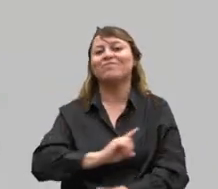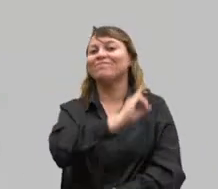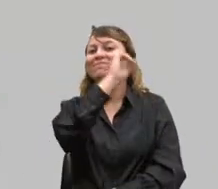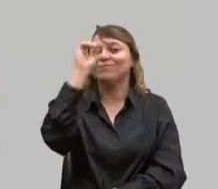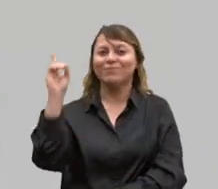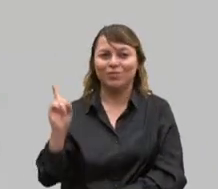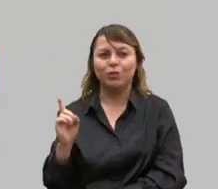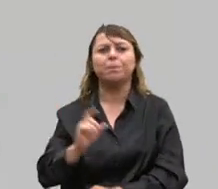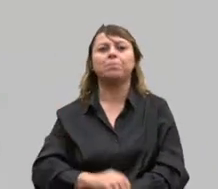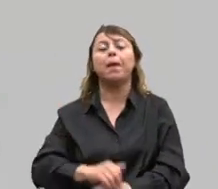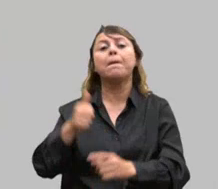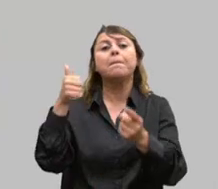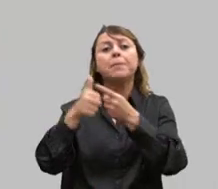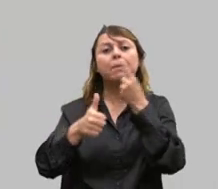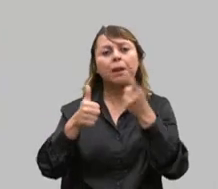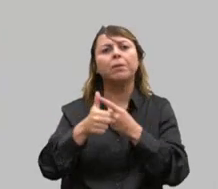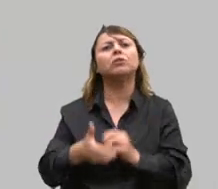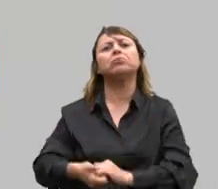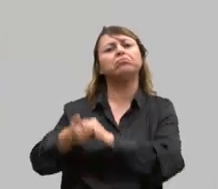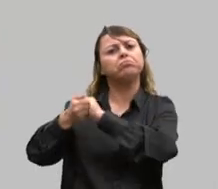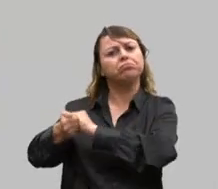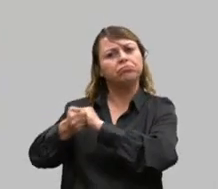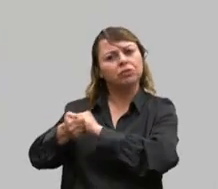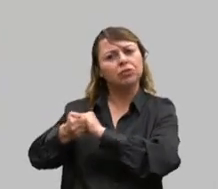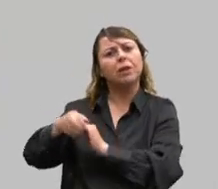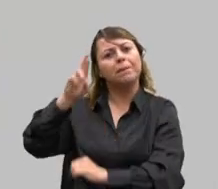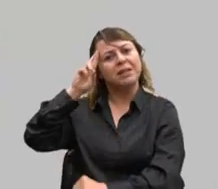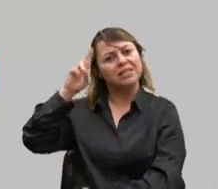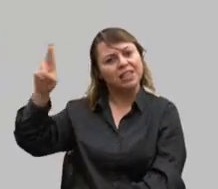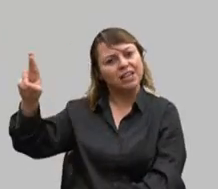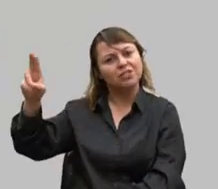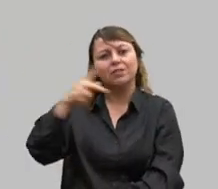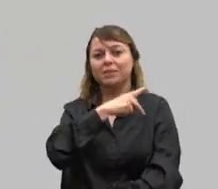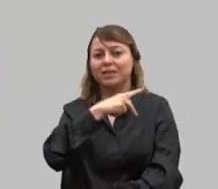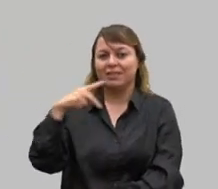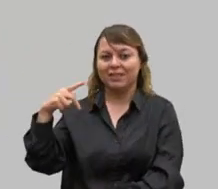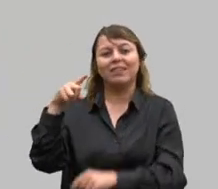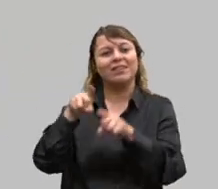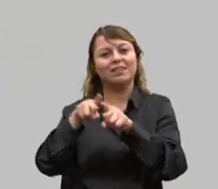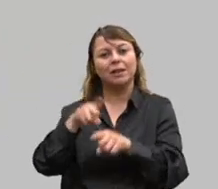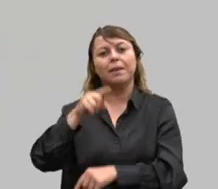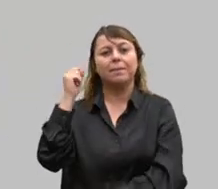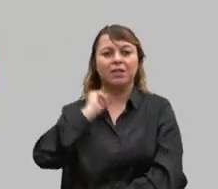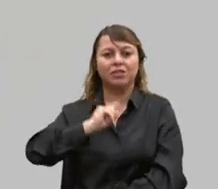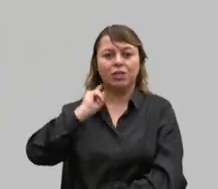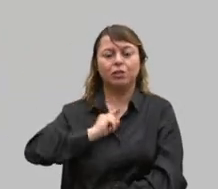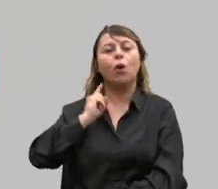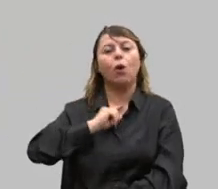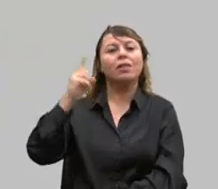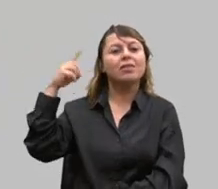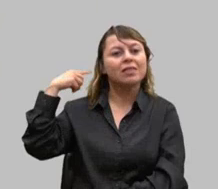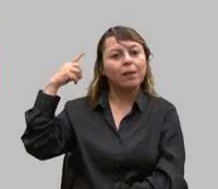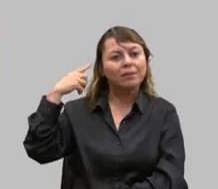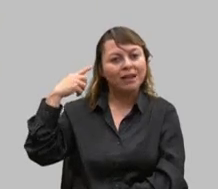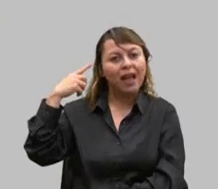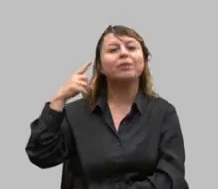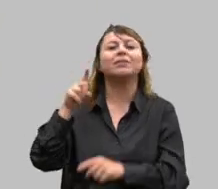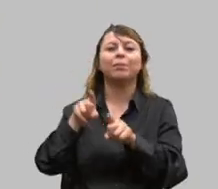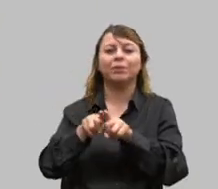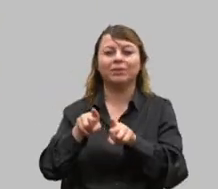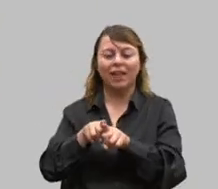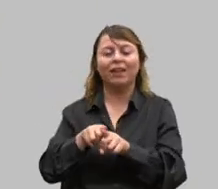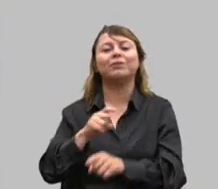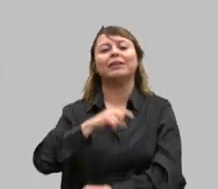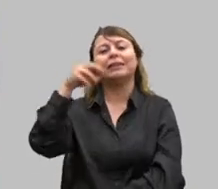primeiramente o cumprimento excelentíssimo presidente da Câmara Legislativa de Minas Gerais o deputado Tadeu Tadeu Martins Leite